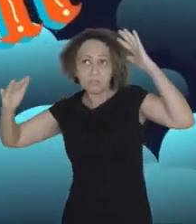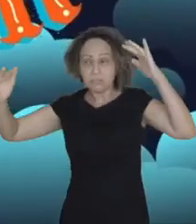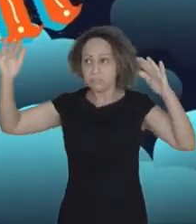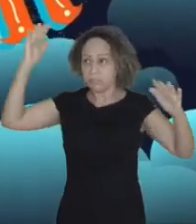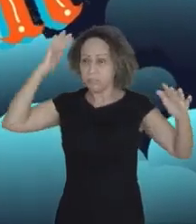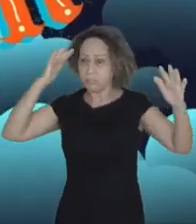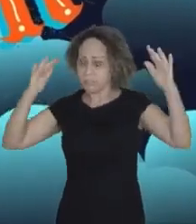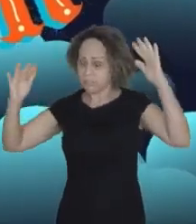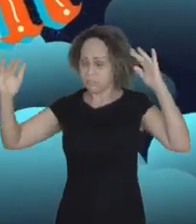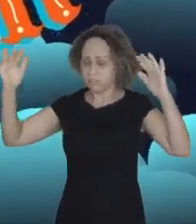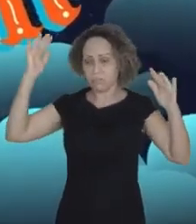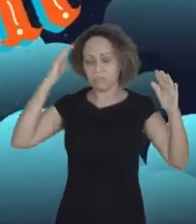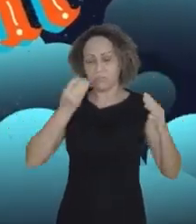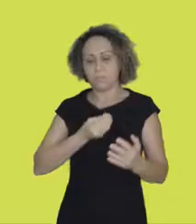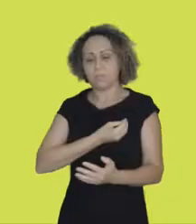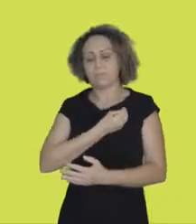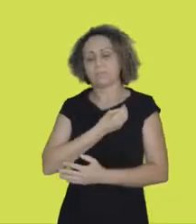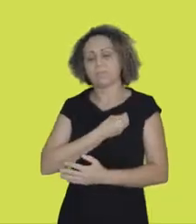viver.